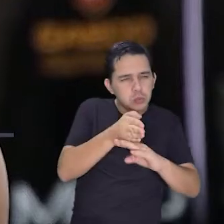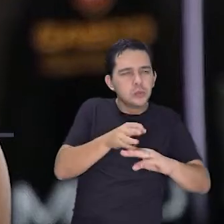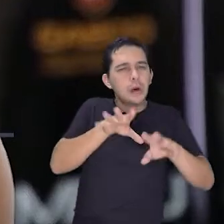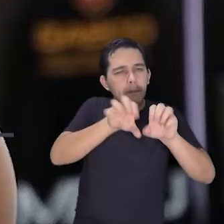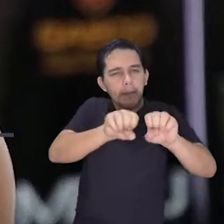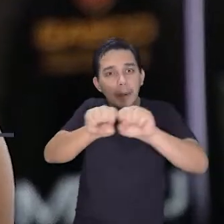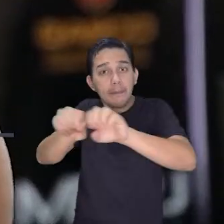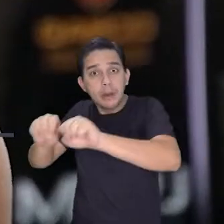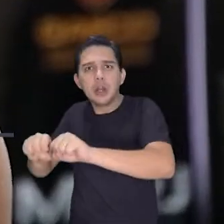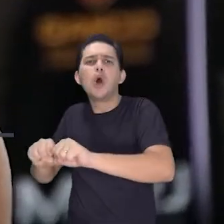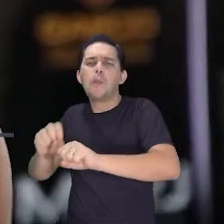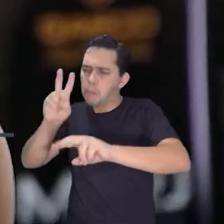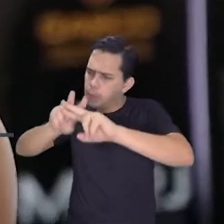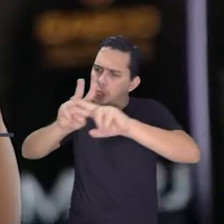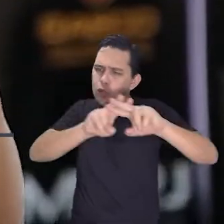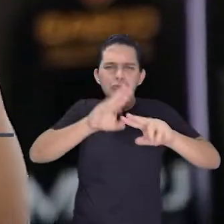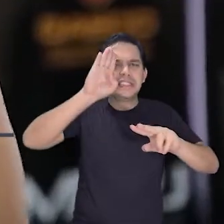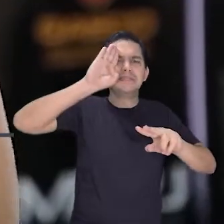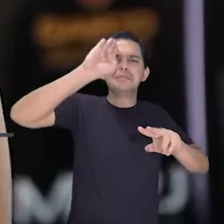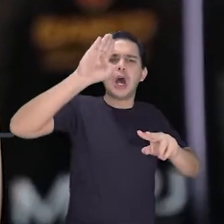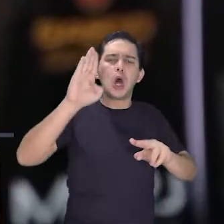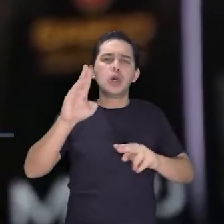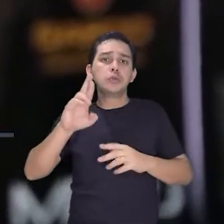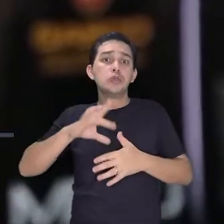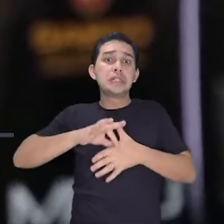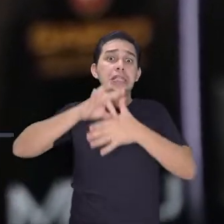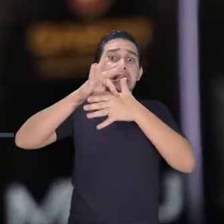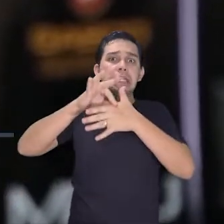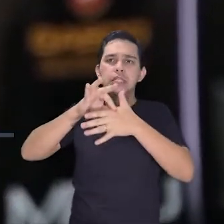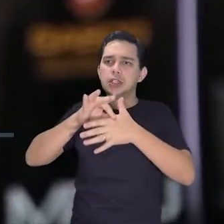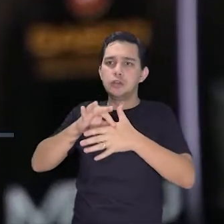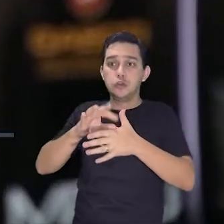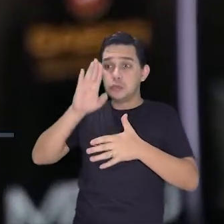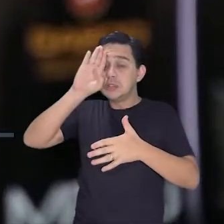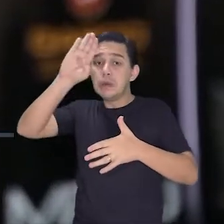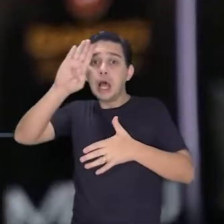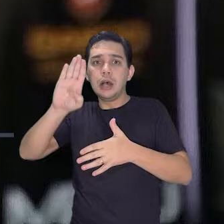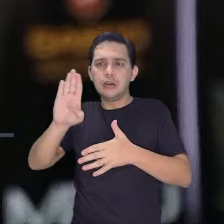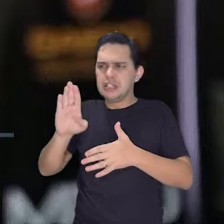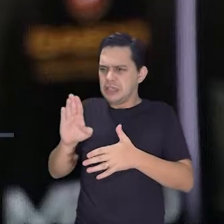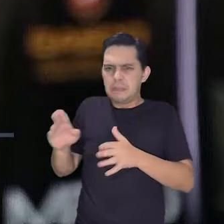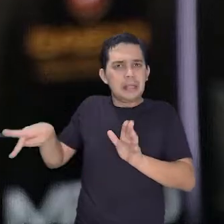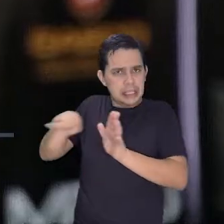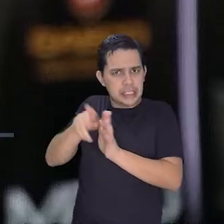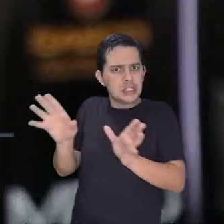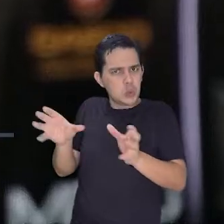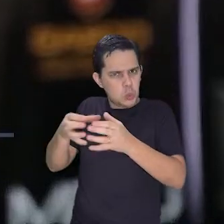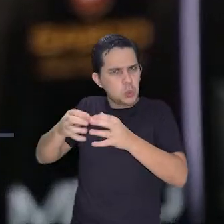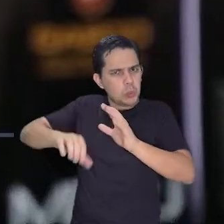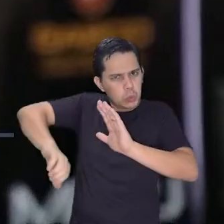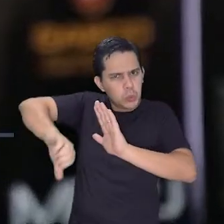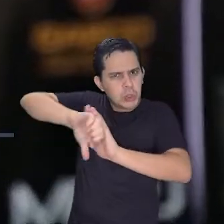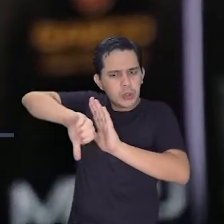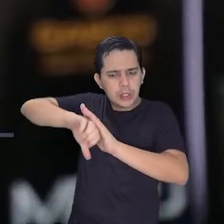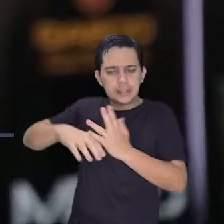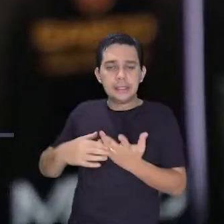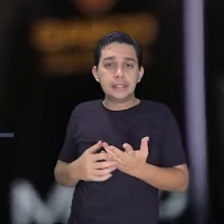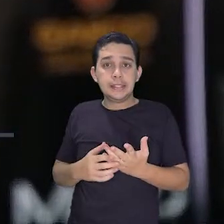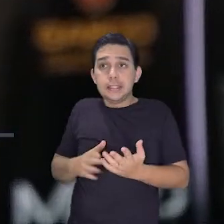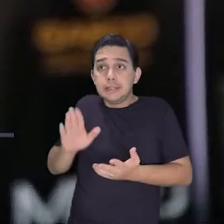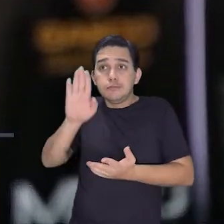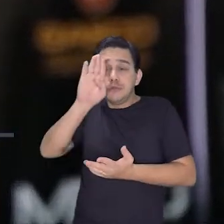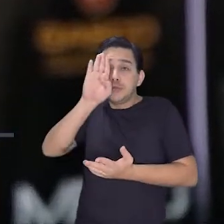exitoso. Nós conseguimos prender os principais líderes, os principais integrantes dessa organização criminosa